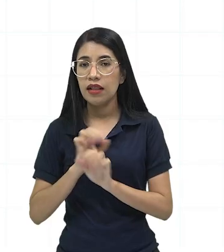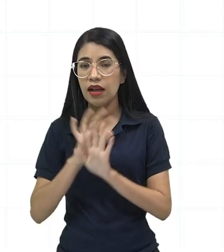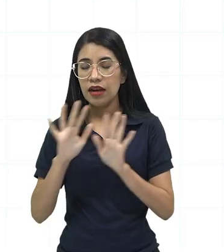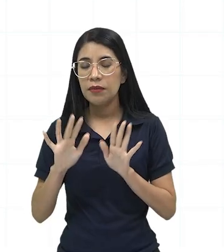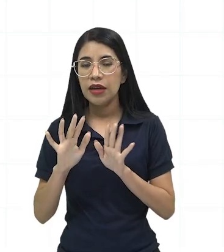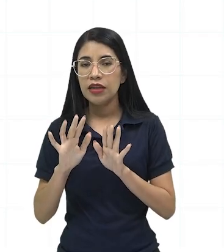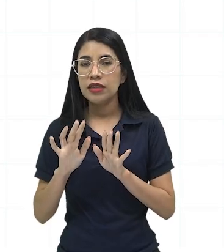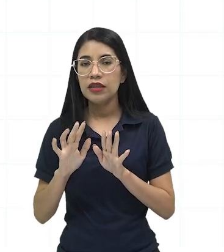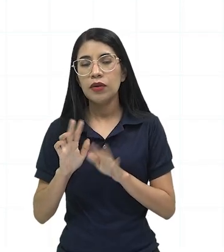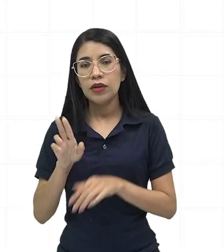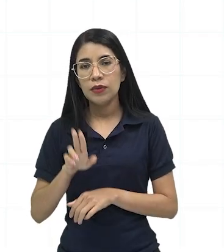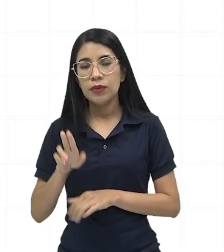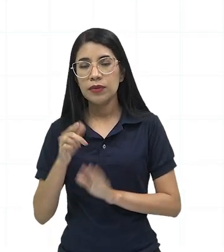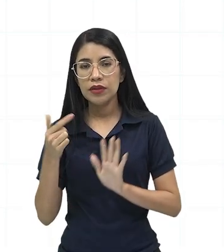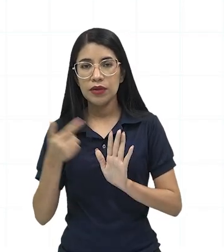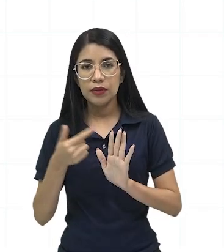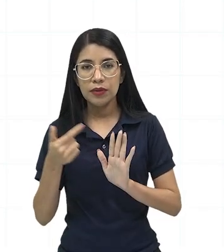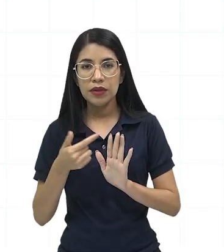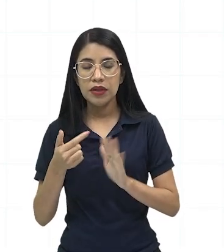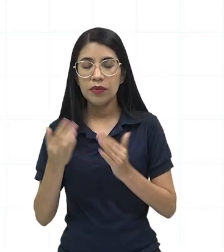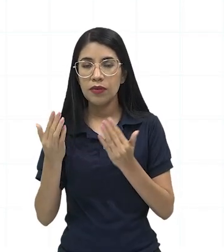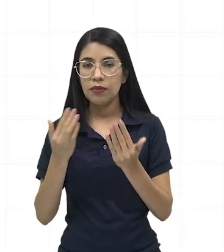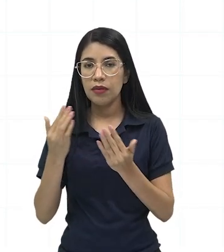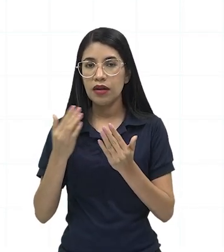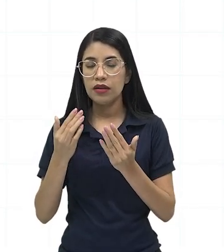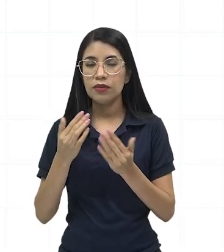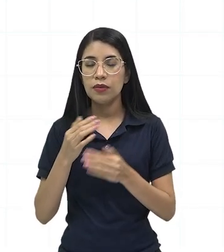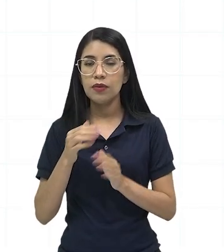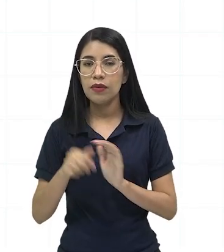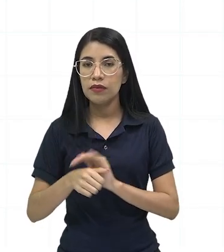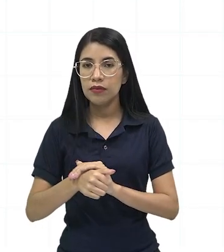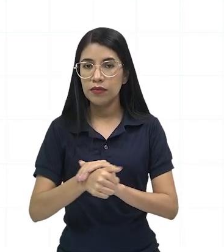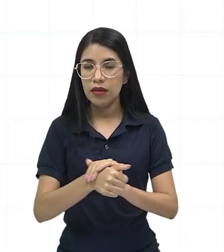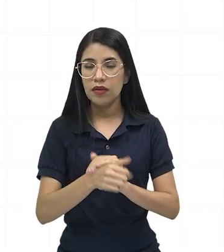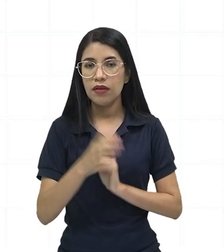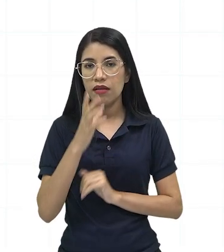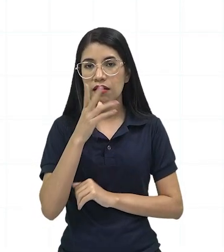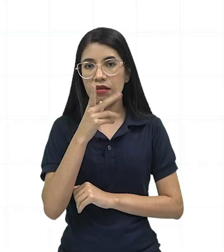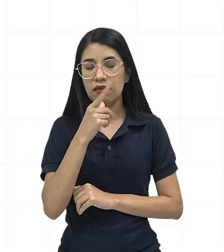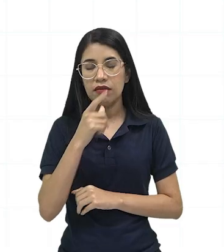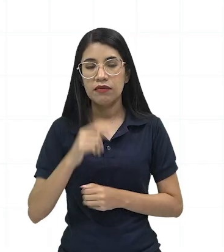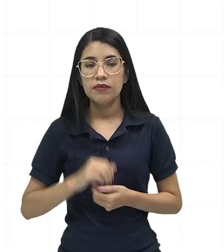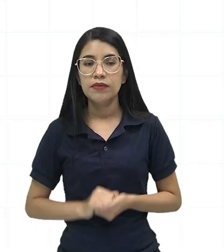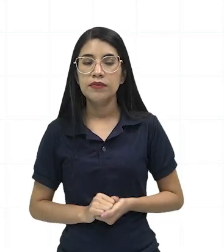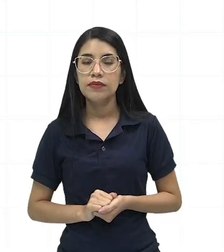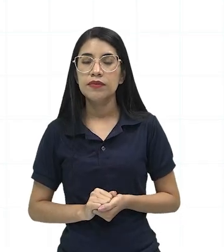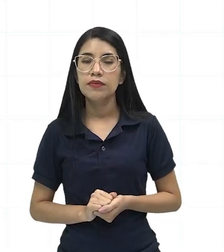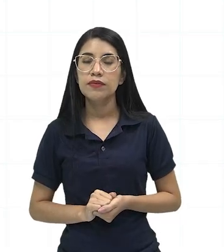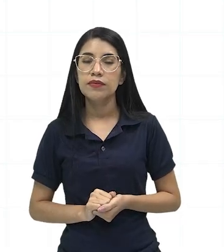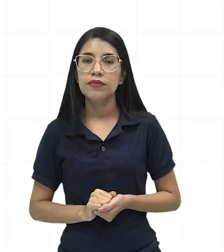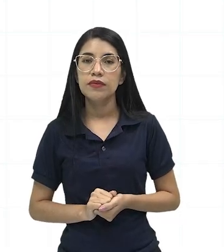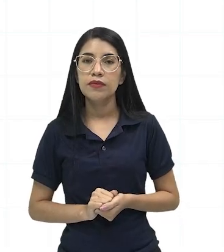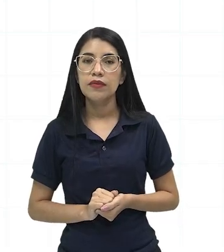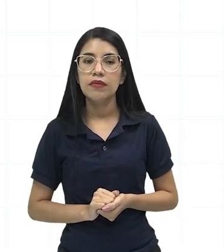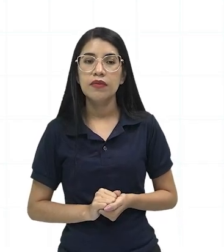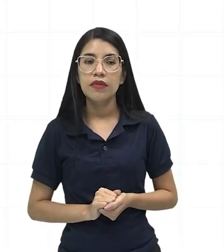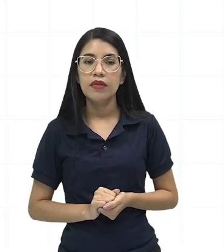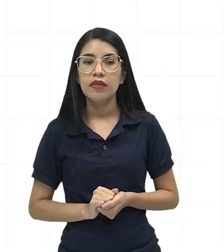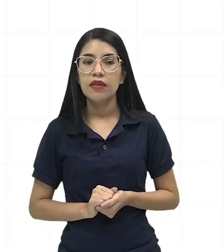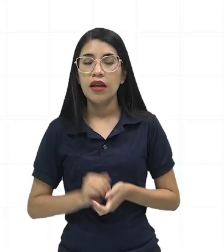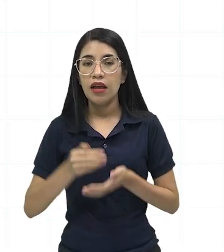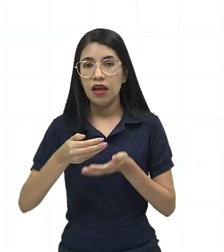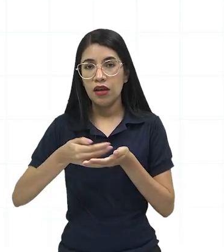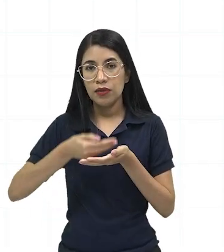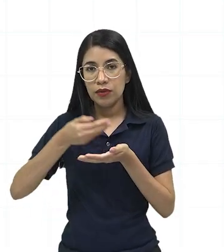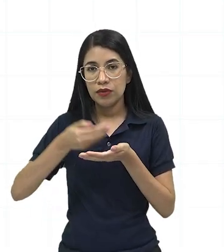explicitamente, ele utiliza a ironia, né, fazendo uma comparação com o animal que é lento. No exemplo 2, a sopa estava